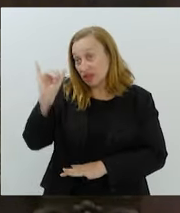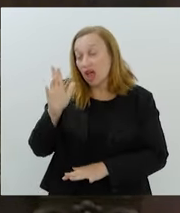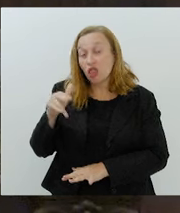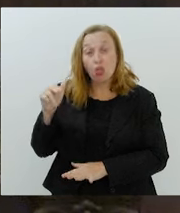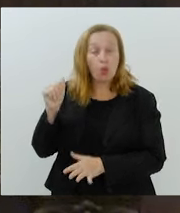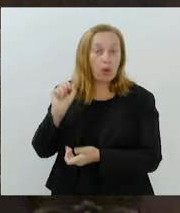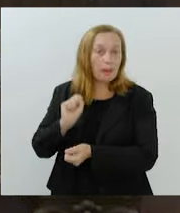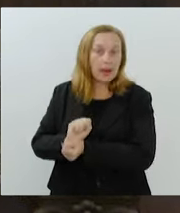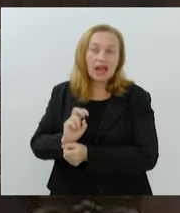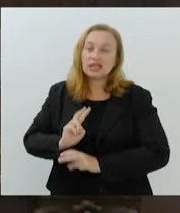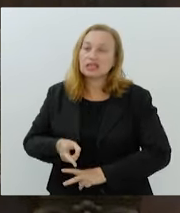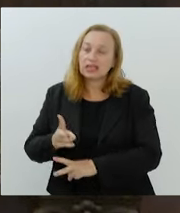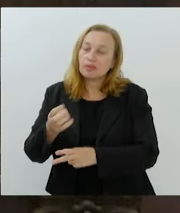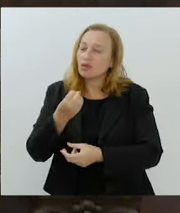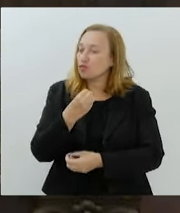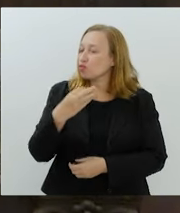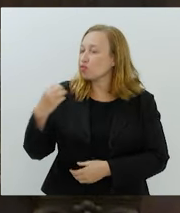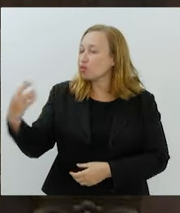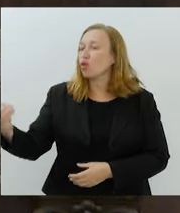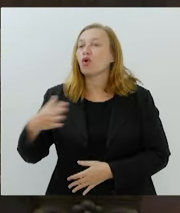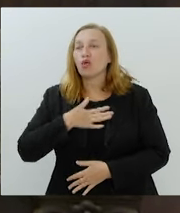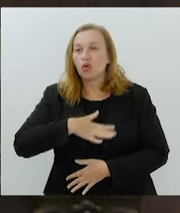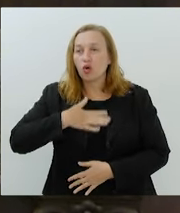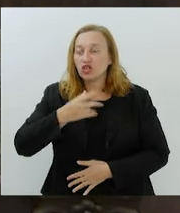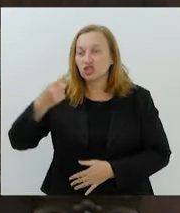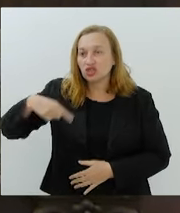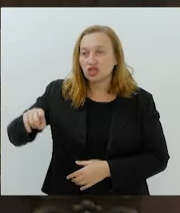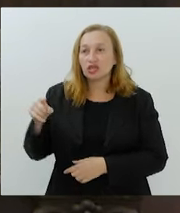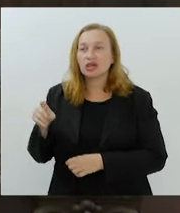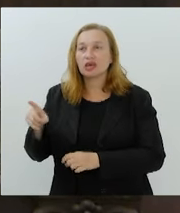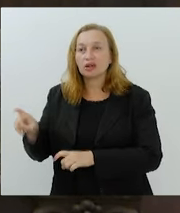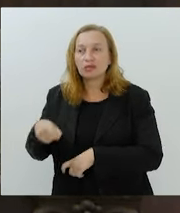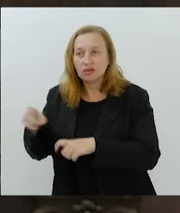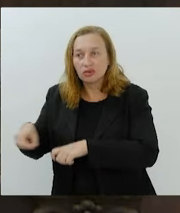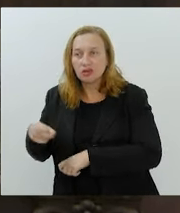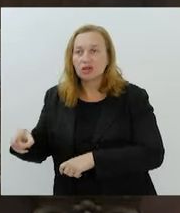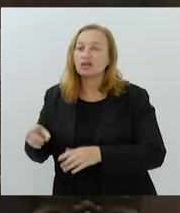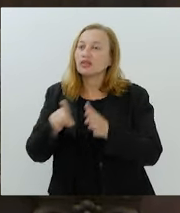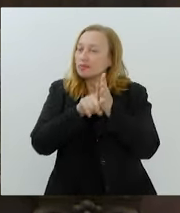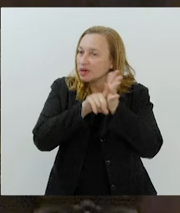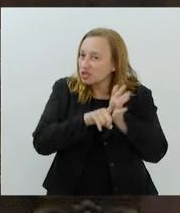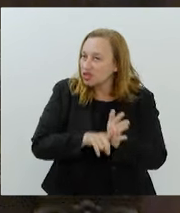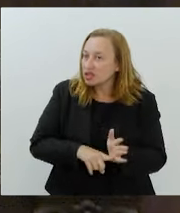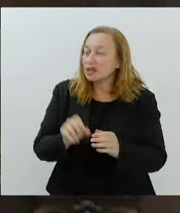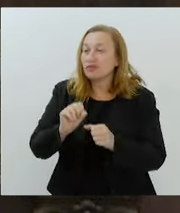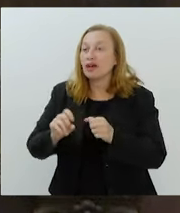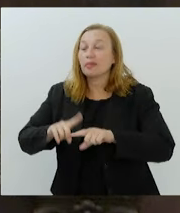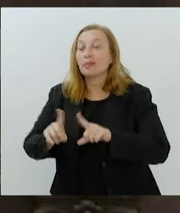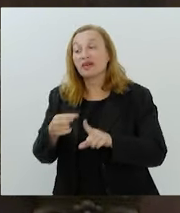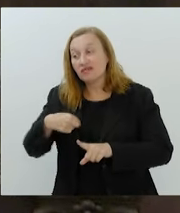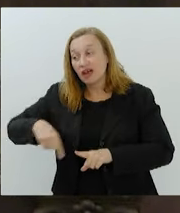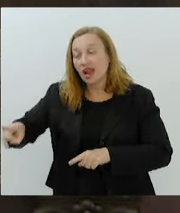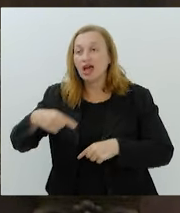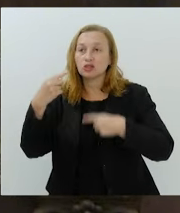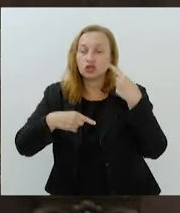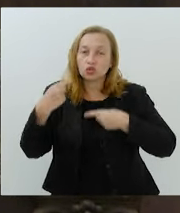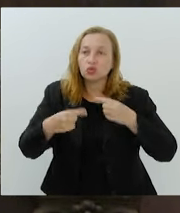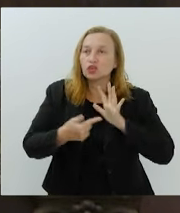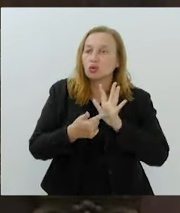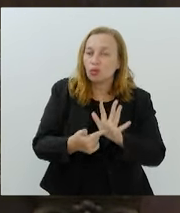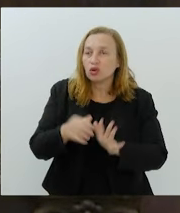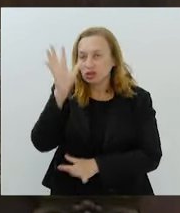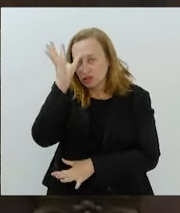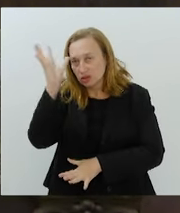parado, sempre está viajando, gosta de ir para o campo, faz a sua pesquisa, mas também vai lá, discute, mostra uma